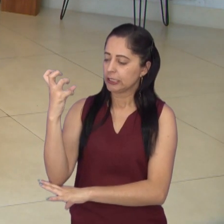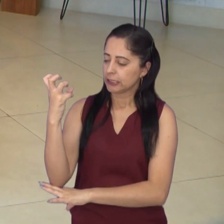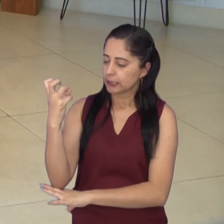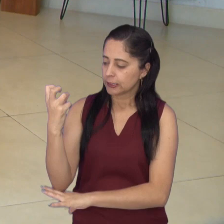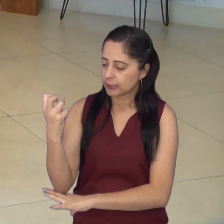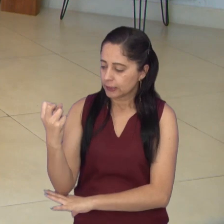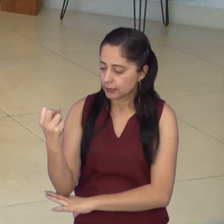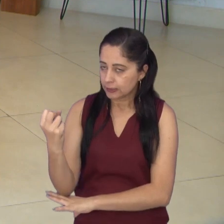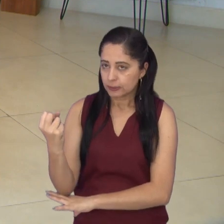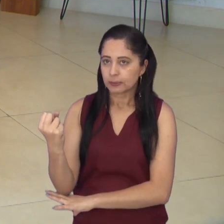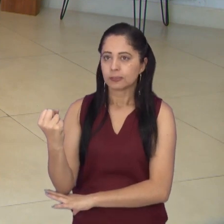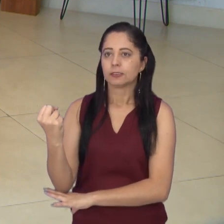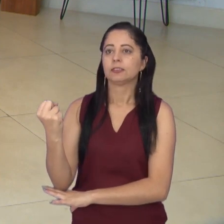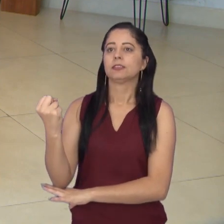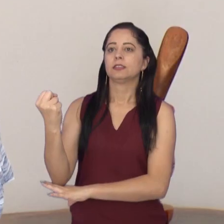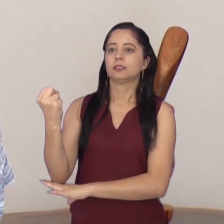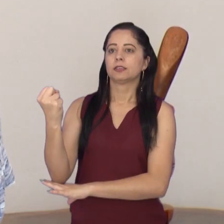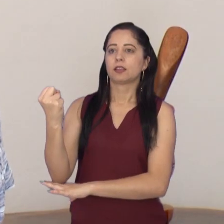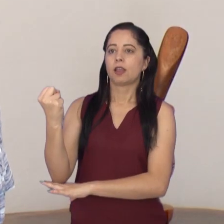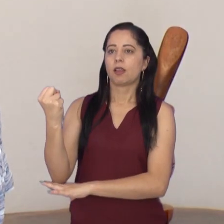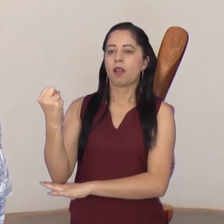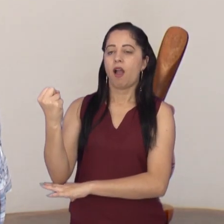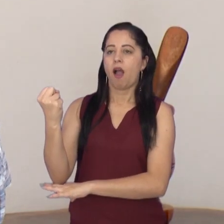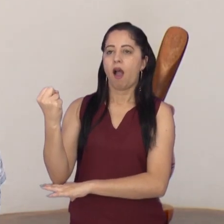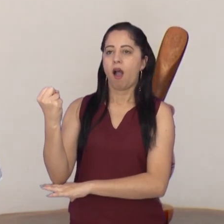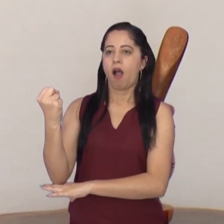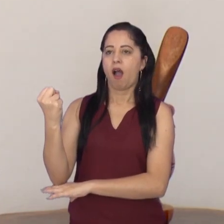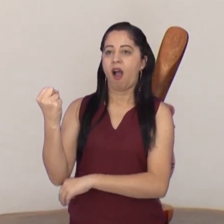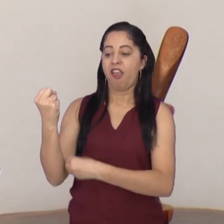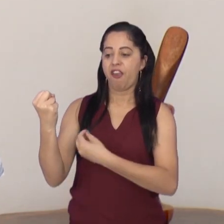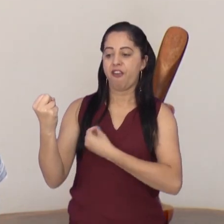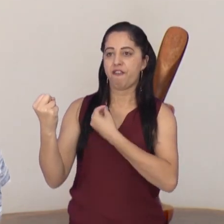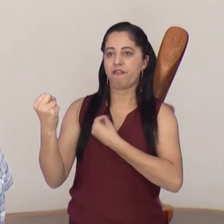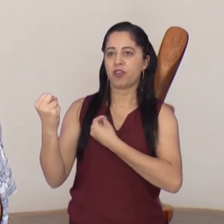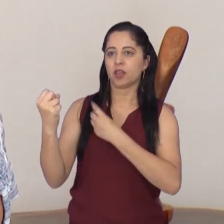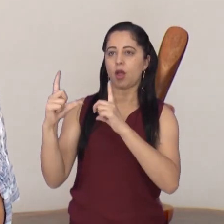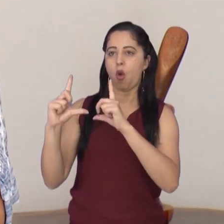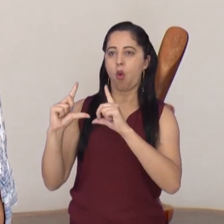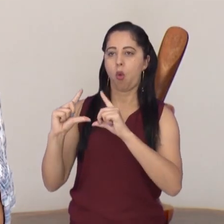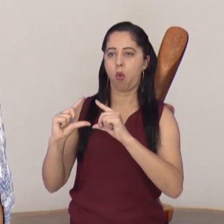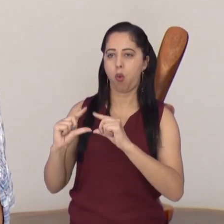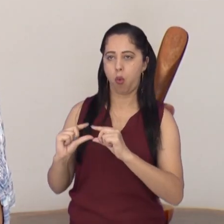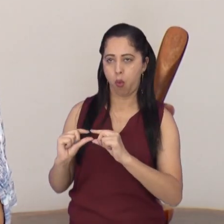essa expansão e retração ela é muito mais forte quando a madeira ainda não está